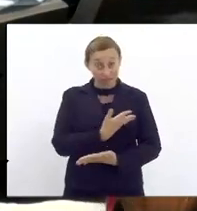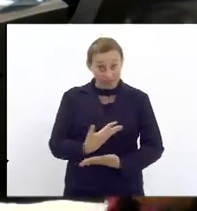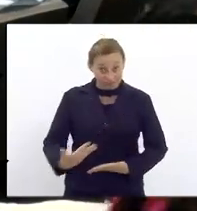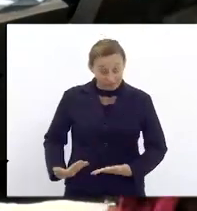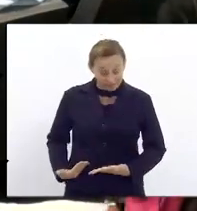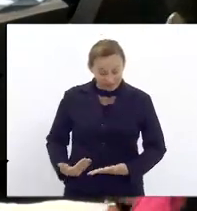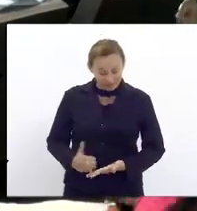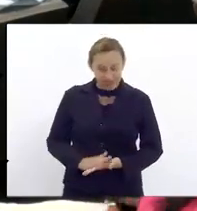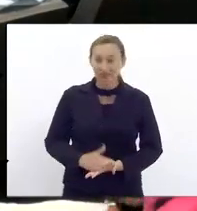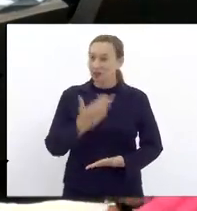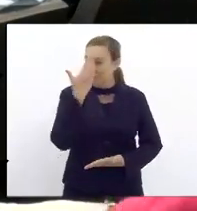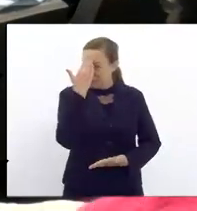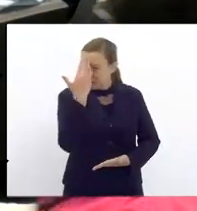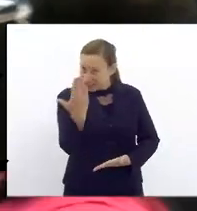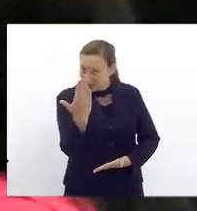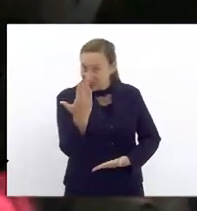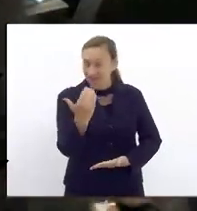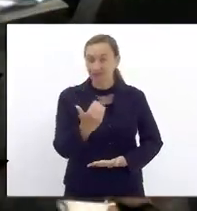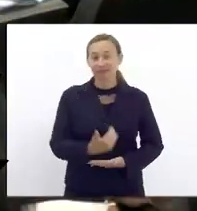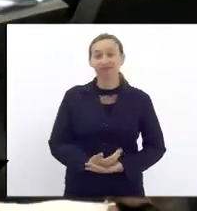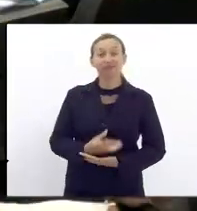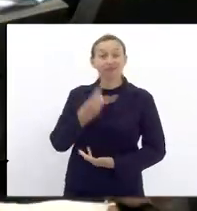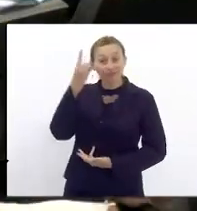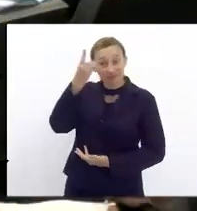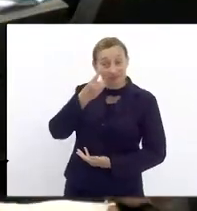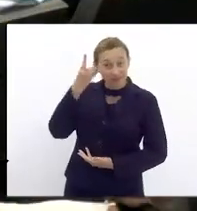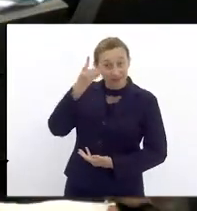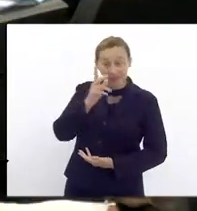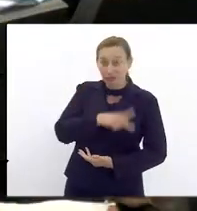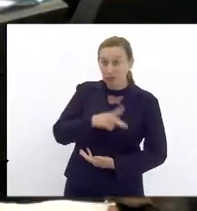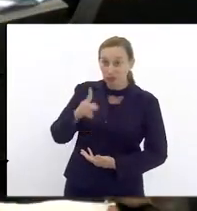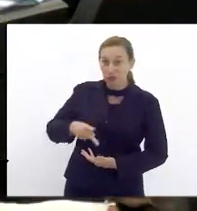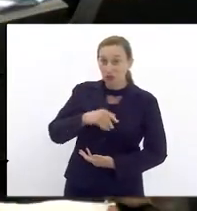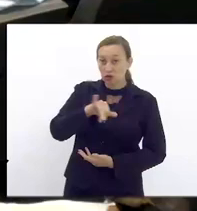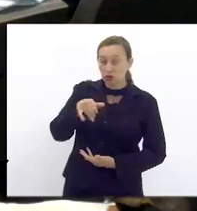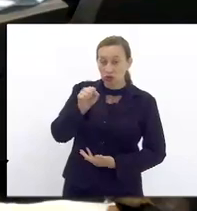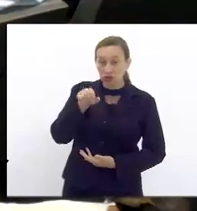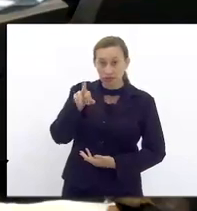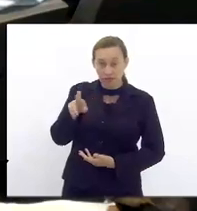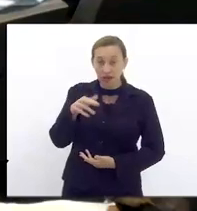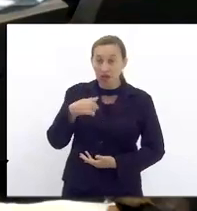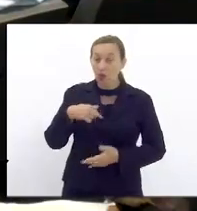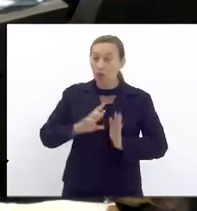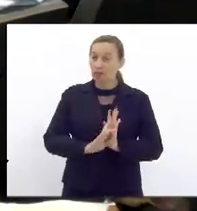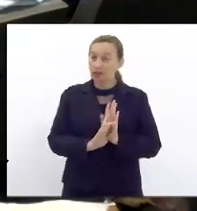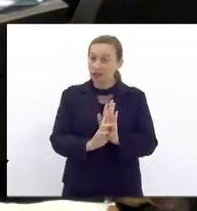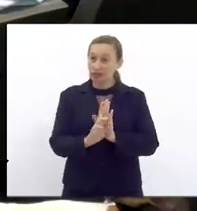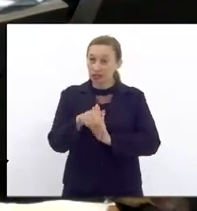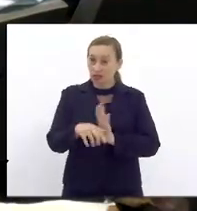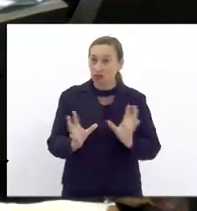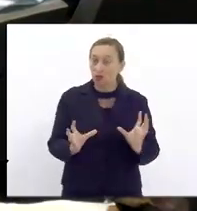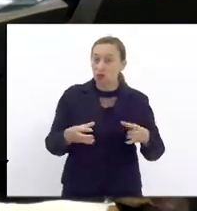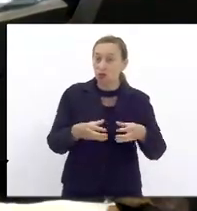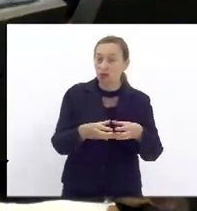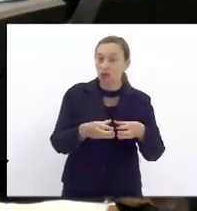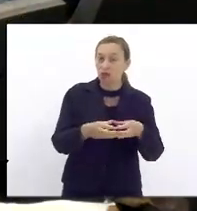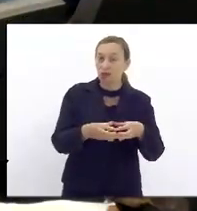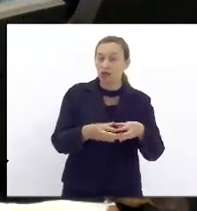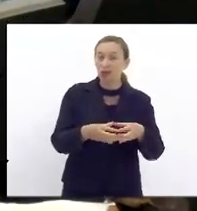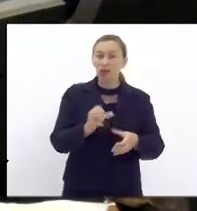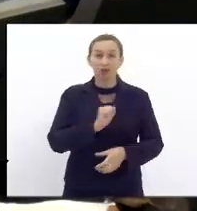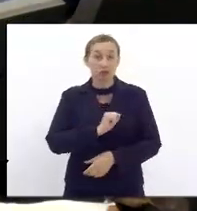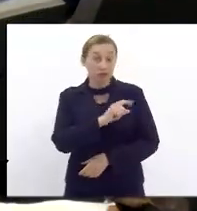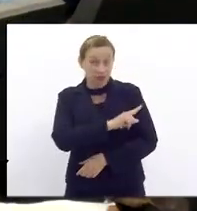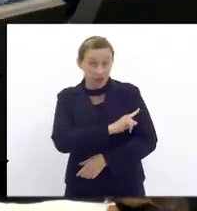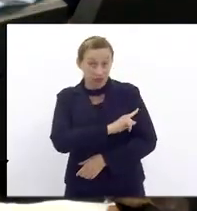Obrigado pelo seu Deputado Professor Josemar eu represento aqui o coletivo casulo de São Gonçalo